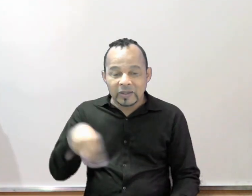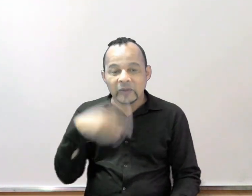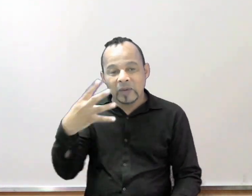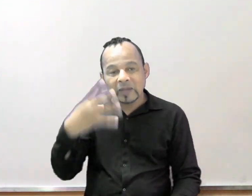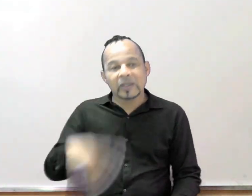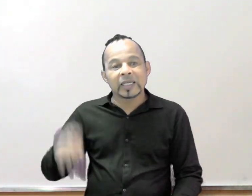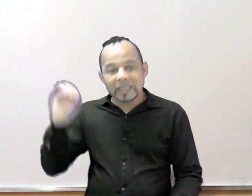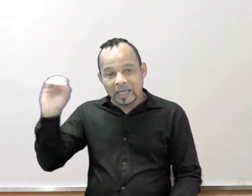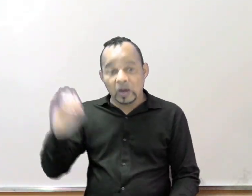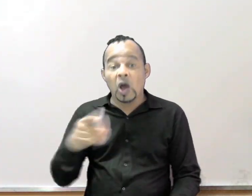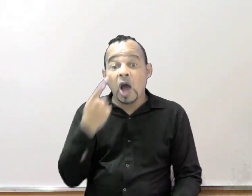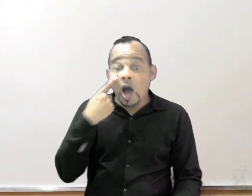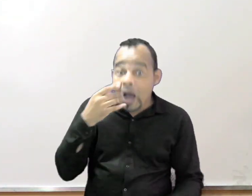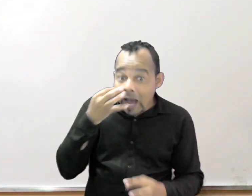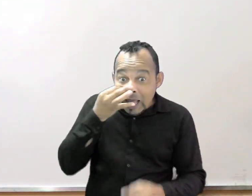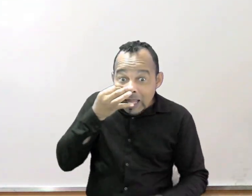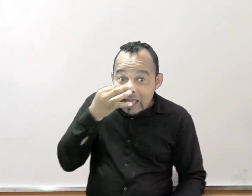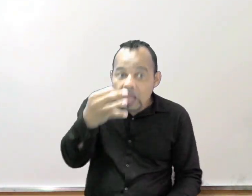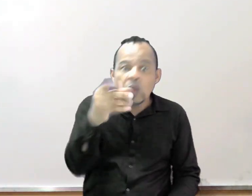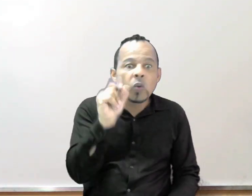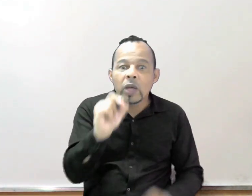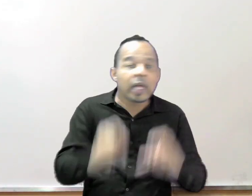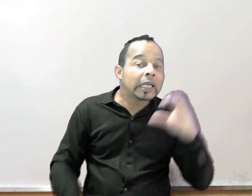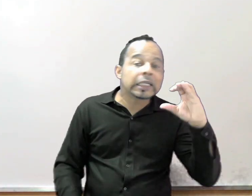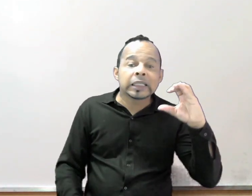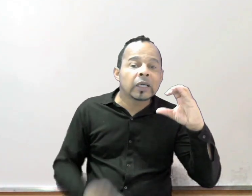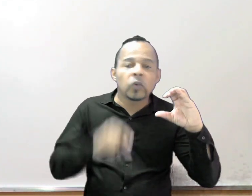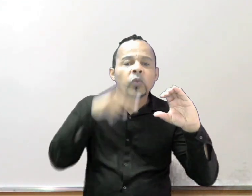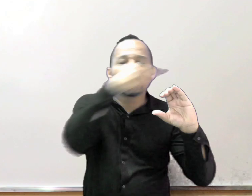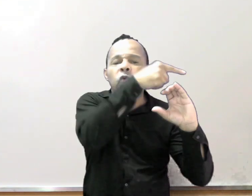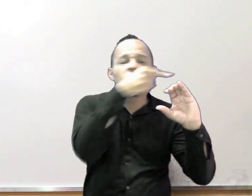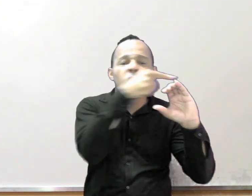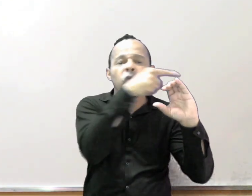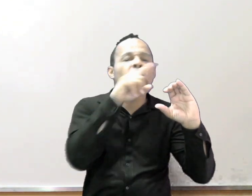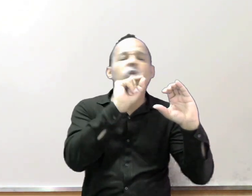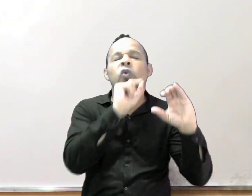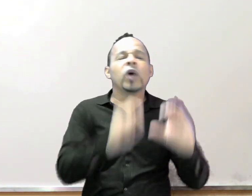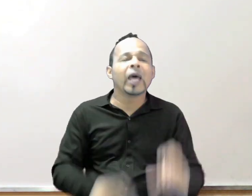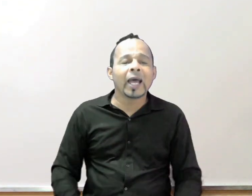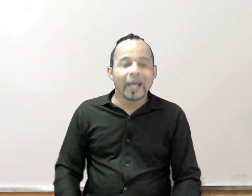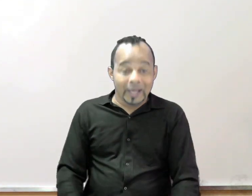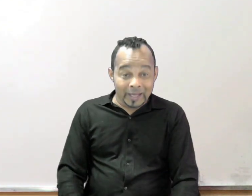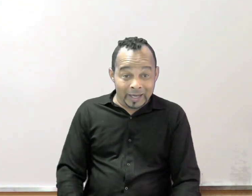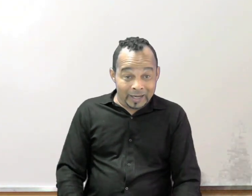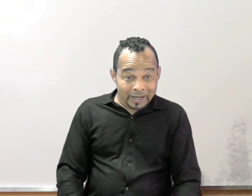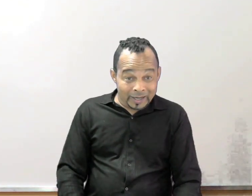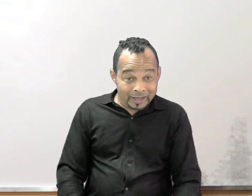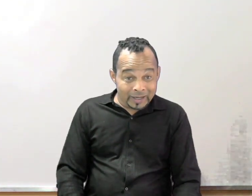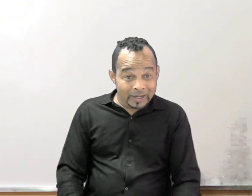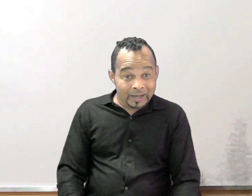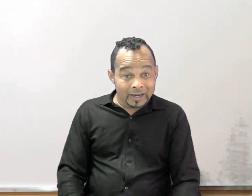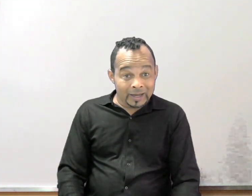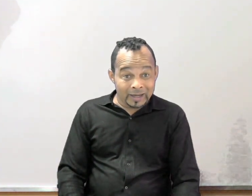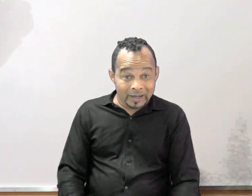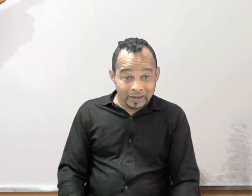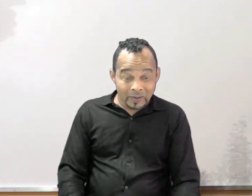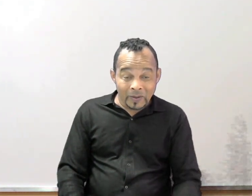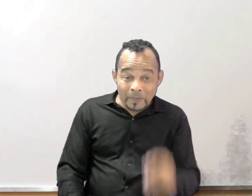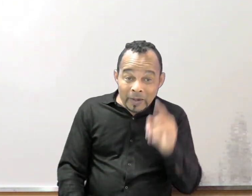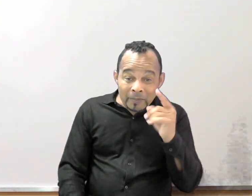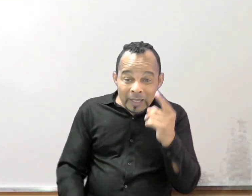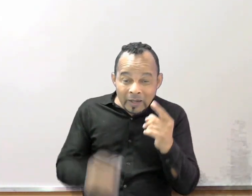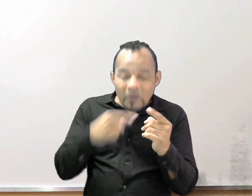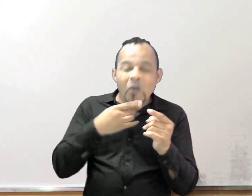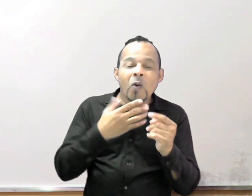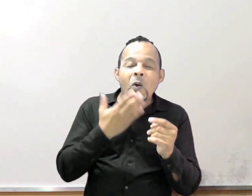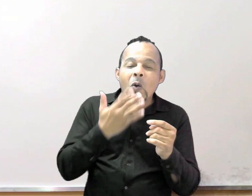0. Vou chamar a atenção para este vetor C. Por quê? Da maneira como ele está escrito aqui,